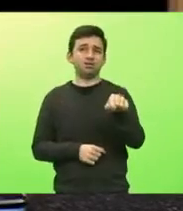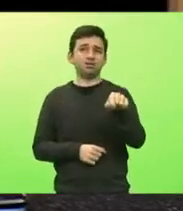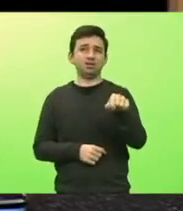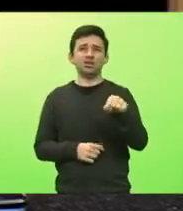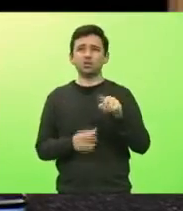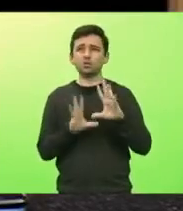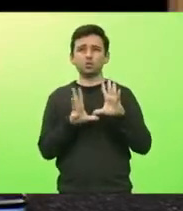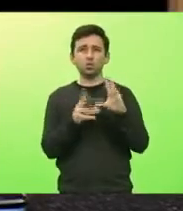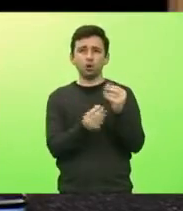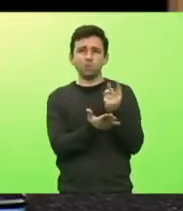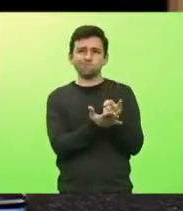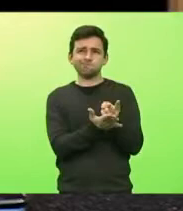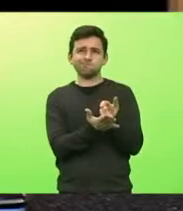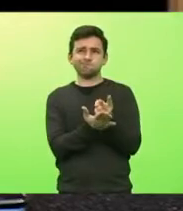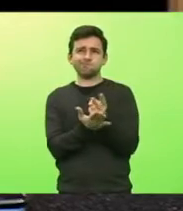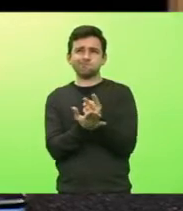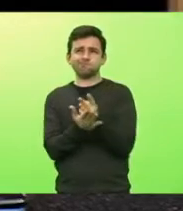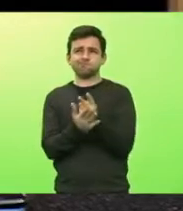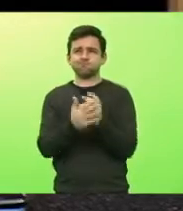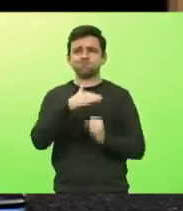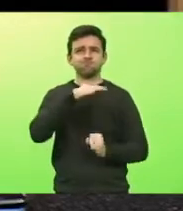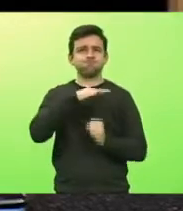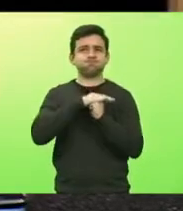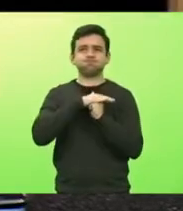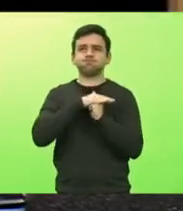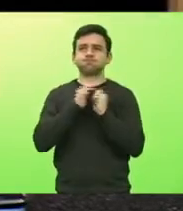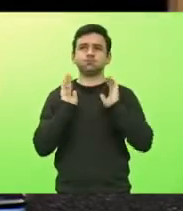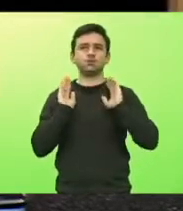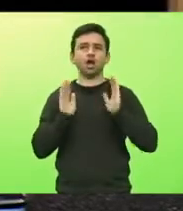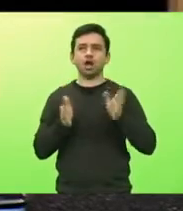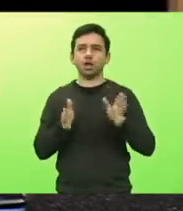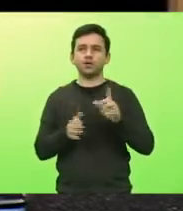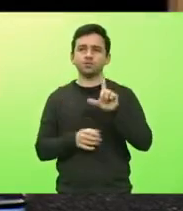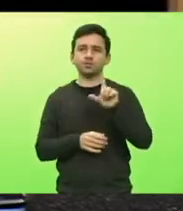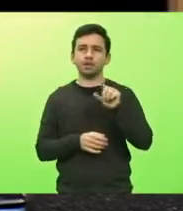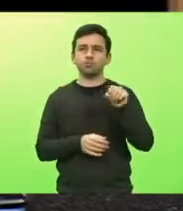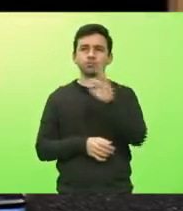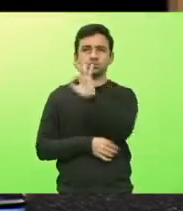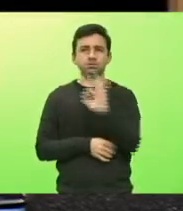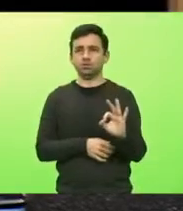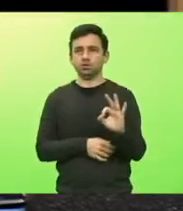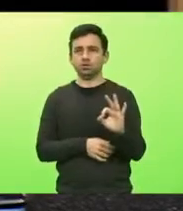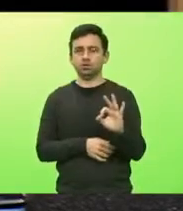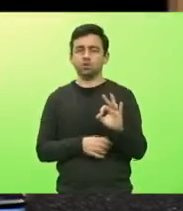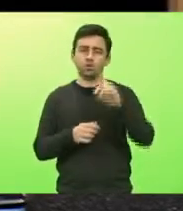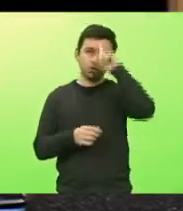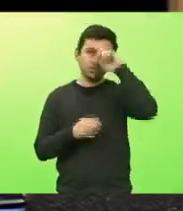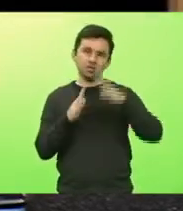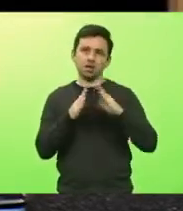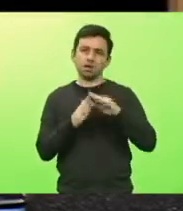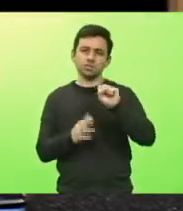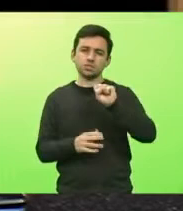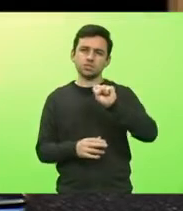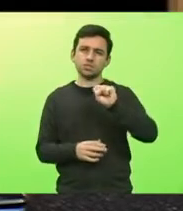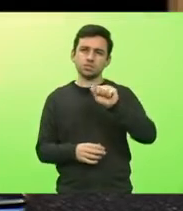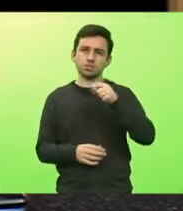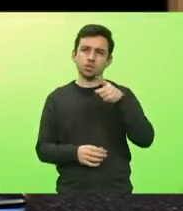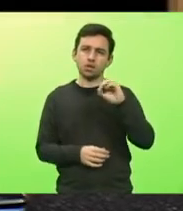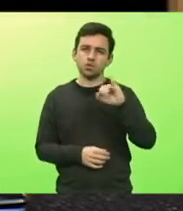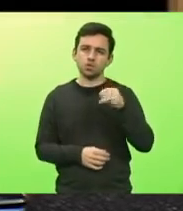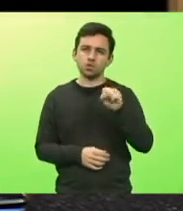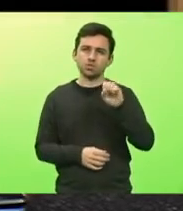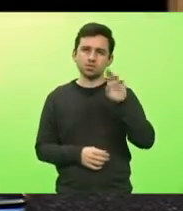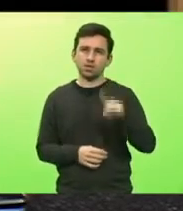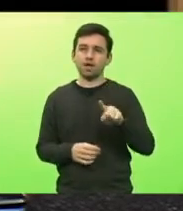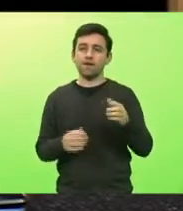leitos de UTI Covid 100% ocupados no Hospital Municipal São José, chegando agora 100% de ocupação no Hospital